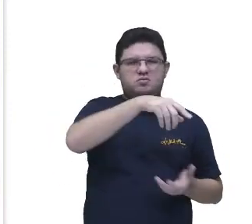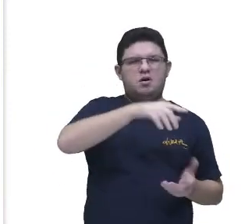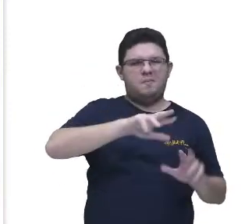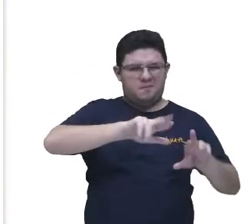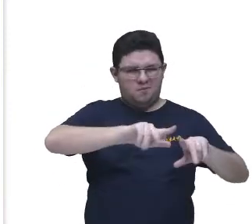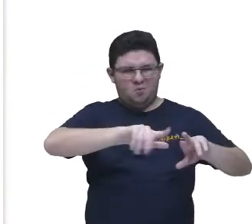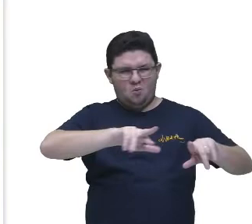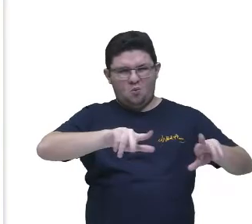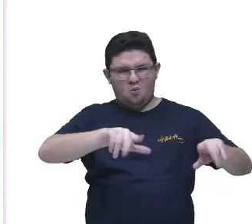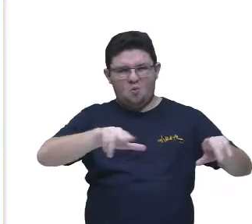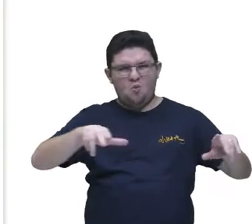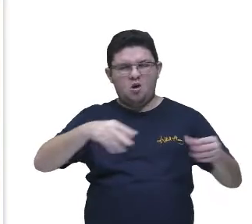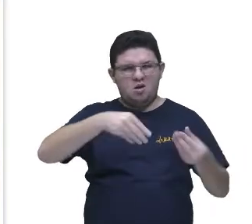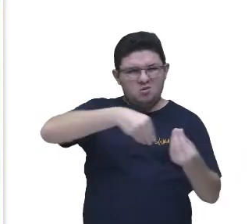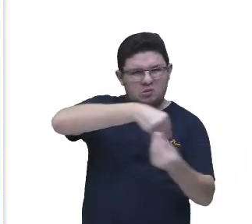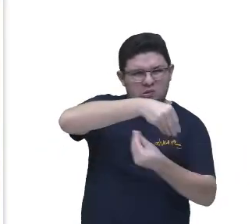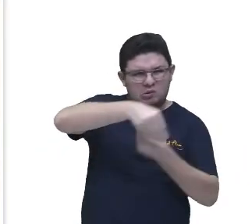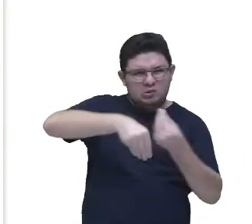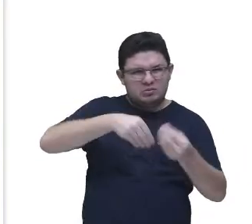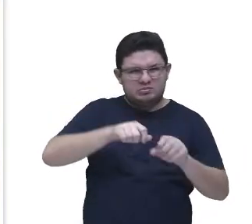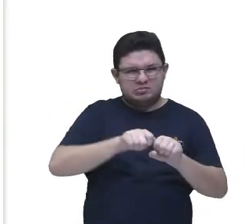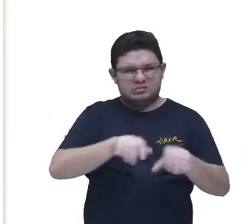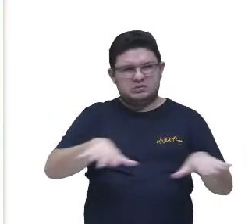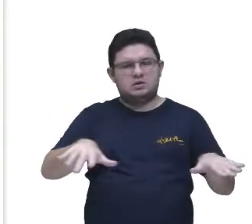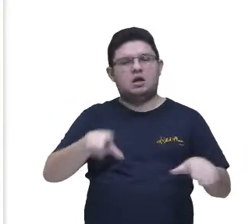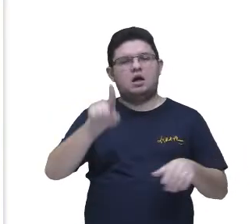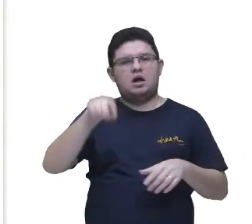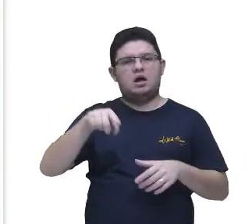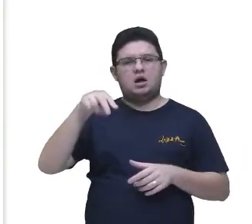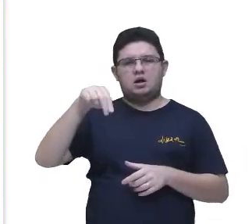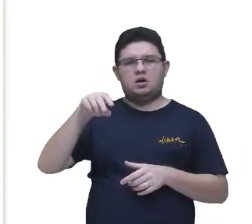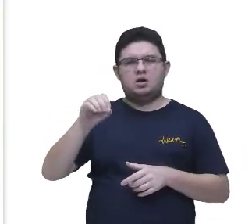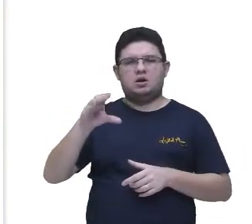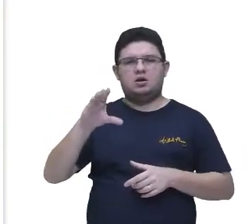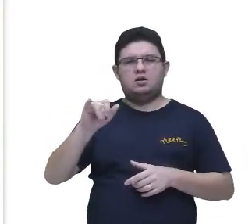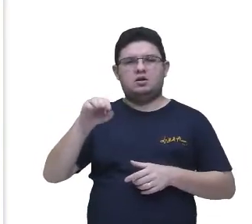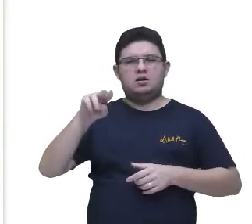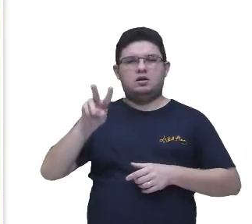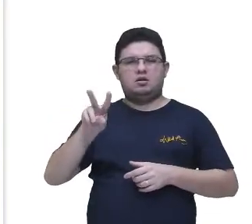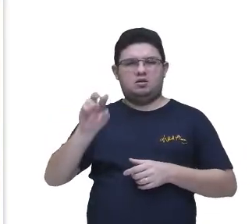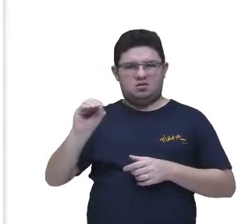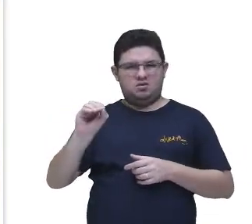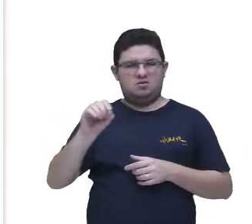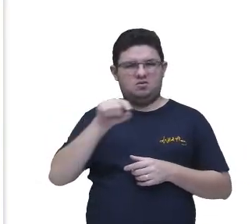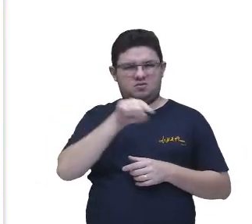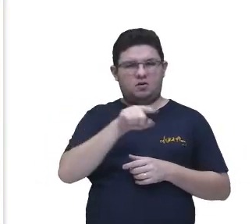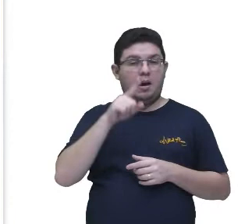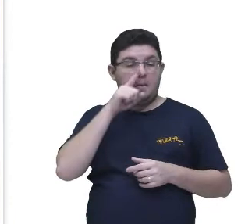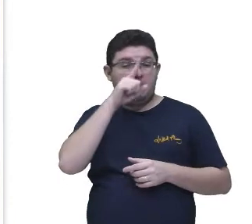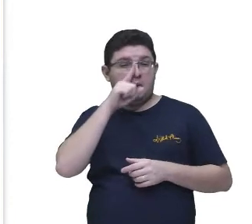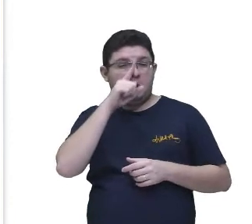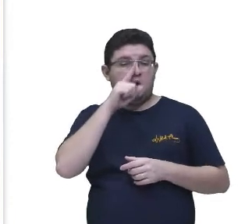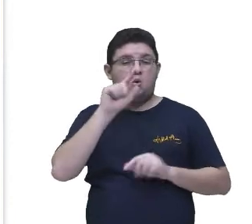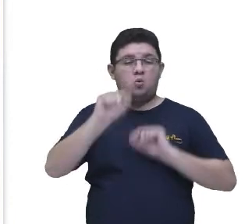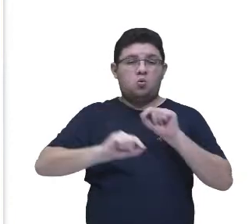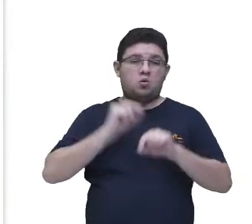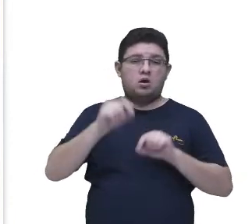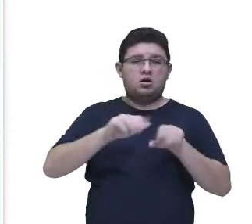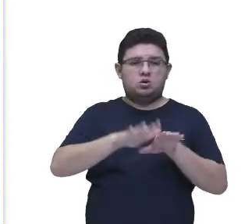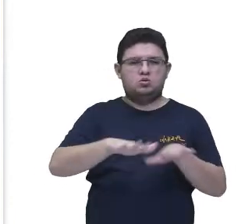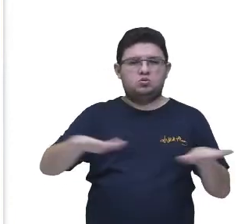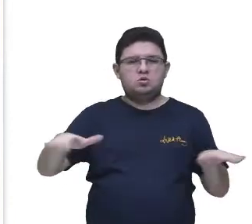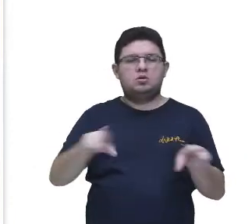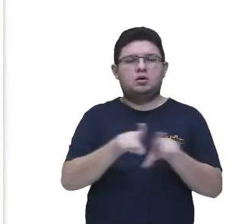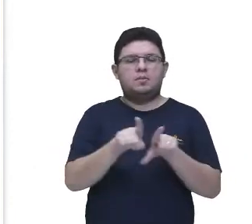aquele líquido é extremamente nocivo, porque ele vai contaminar o solo não vai ser mais um solo bom, ele vai contaminar a água se tiver um